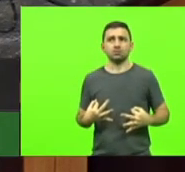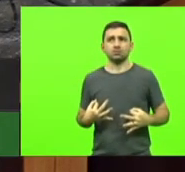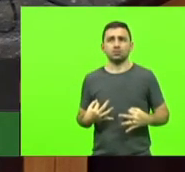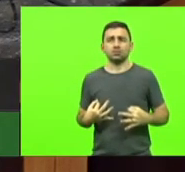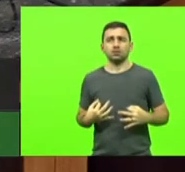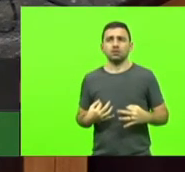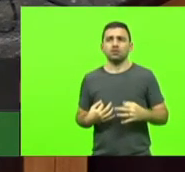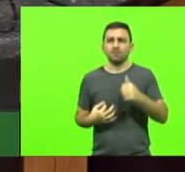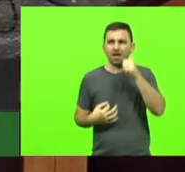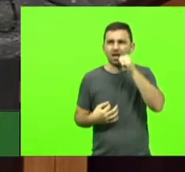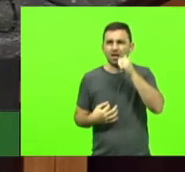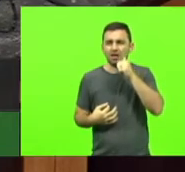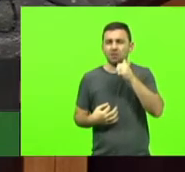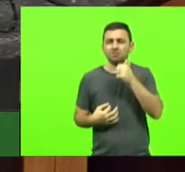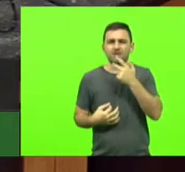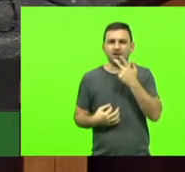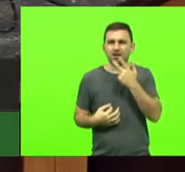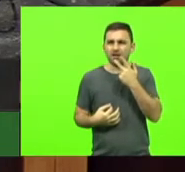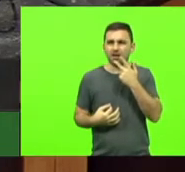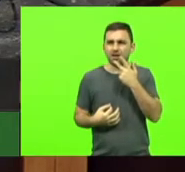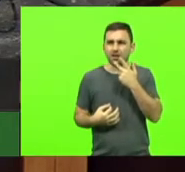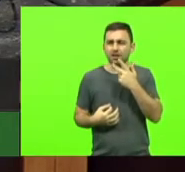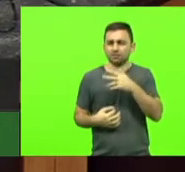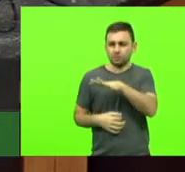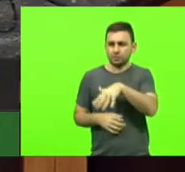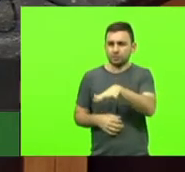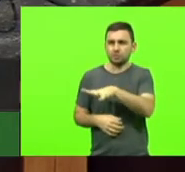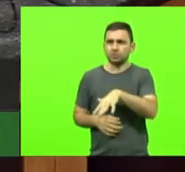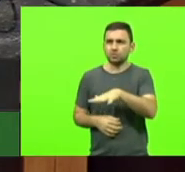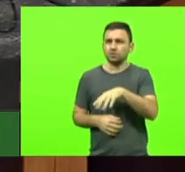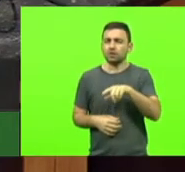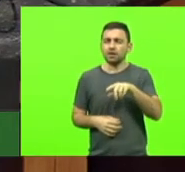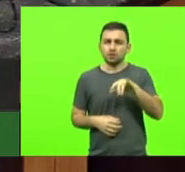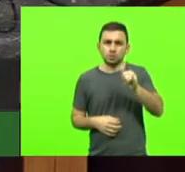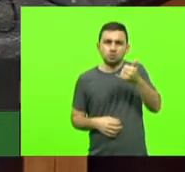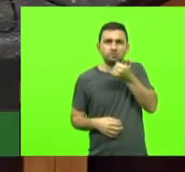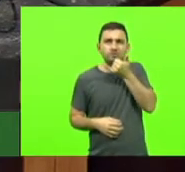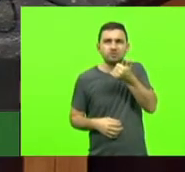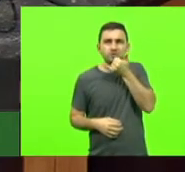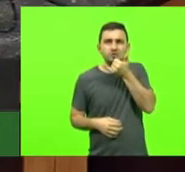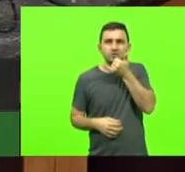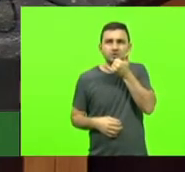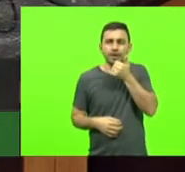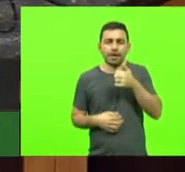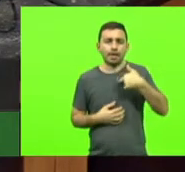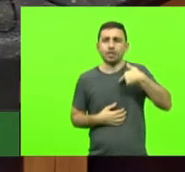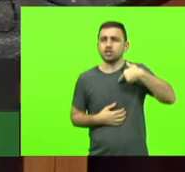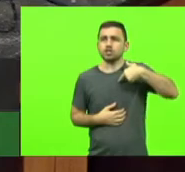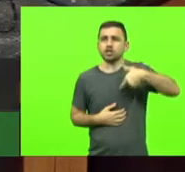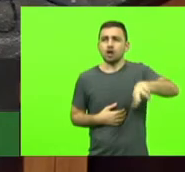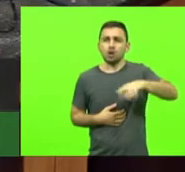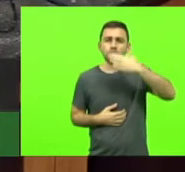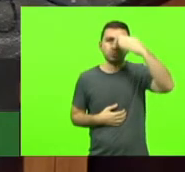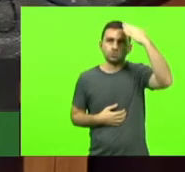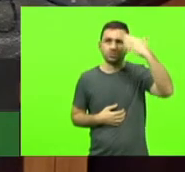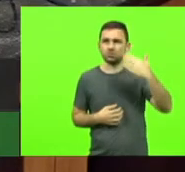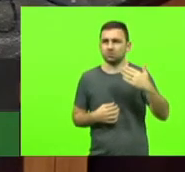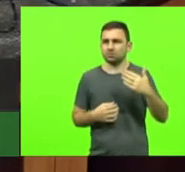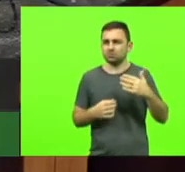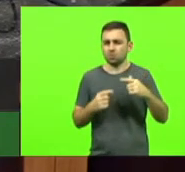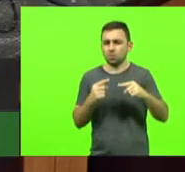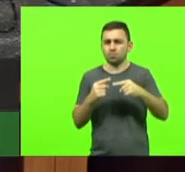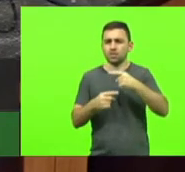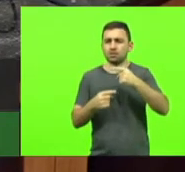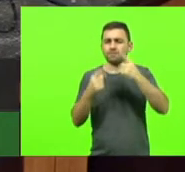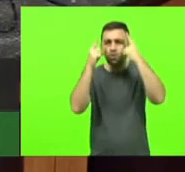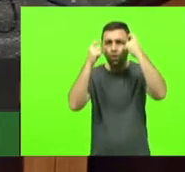dessa justificativa retorcida apresentada, afinal, a religião muçulmana não é um sinônimo de violência contra